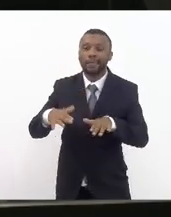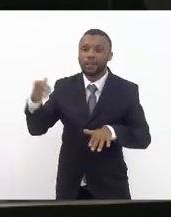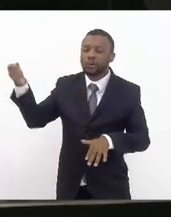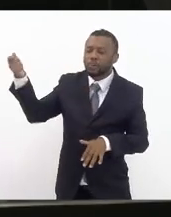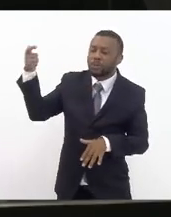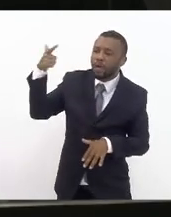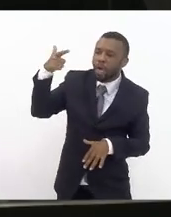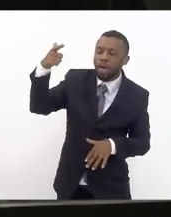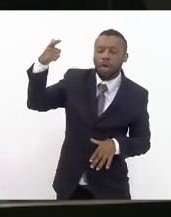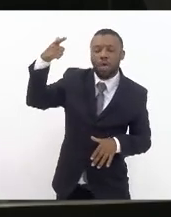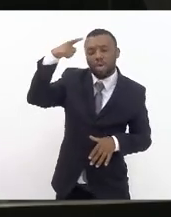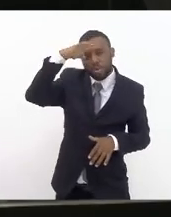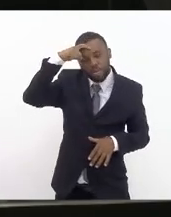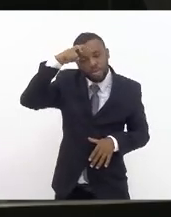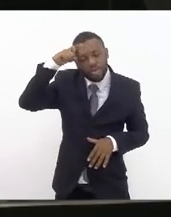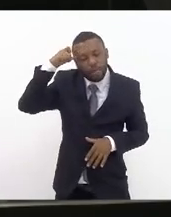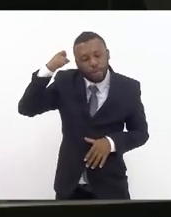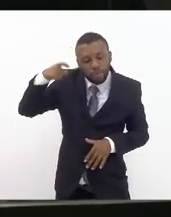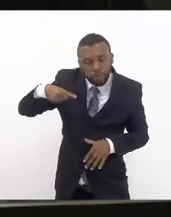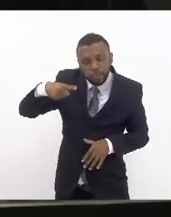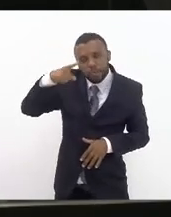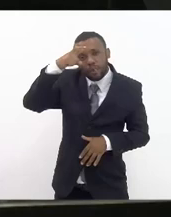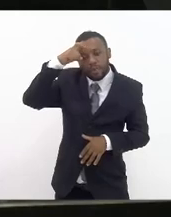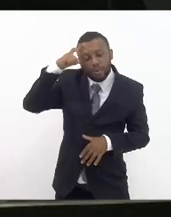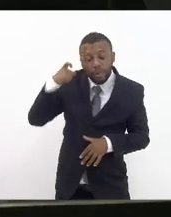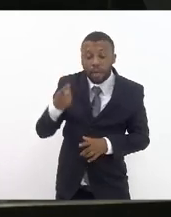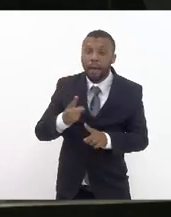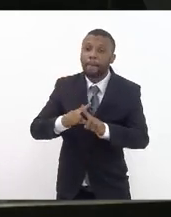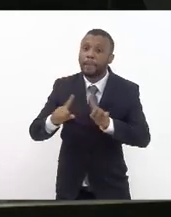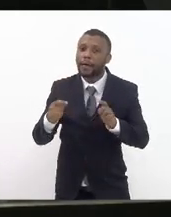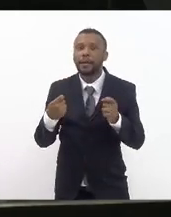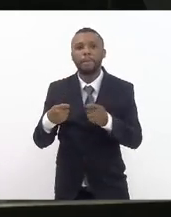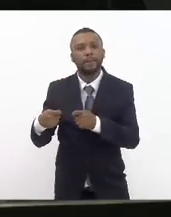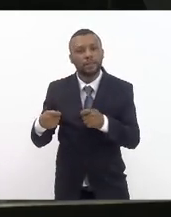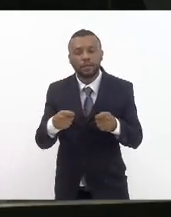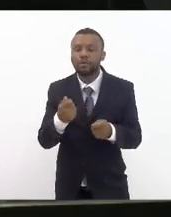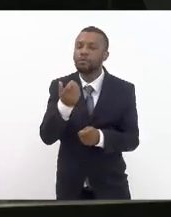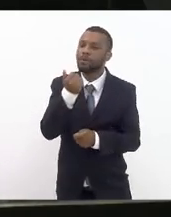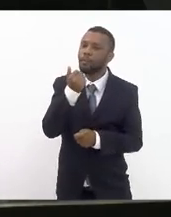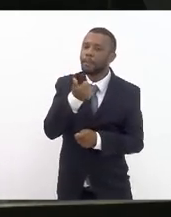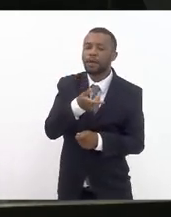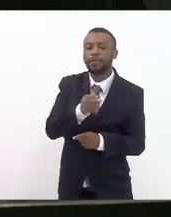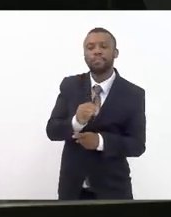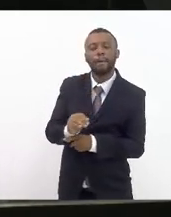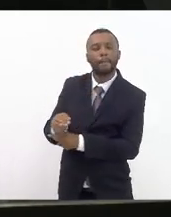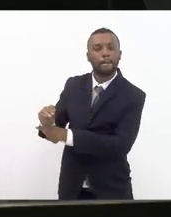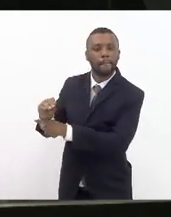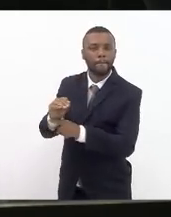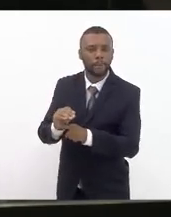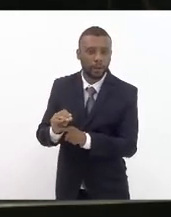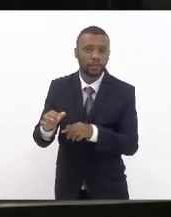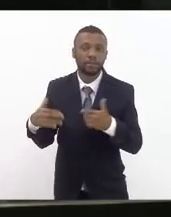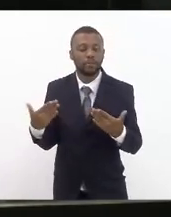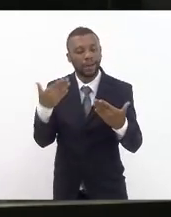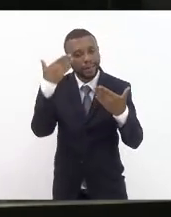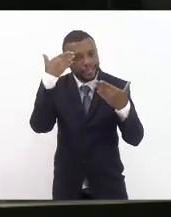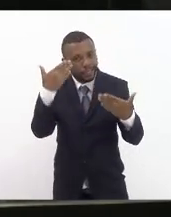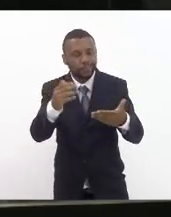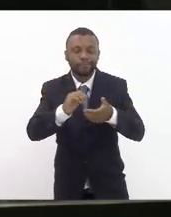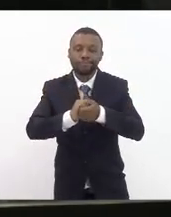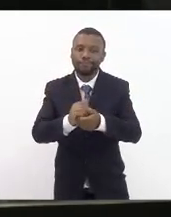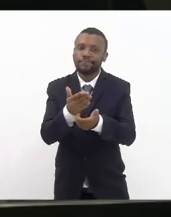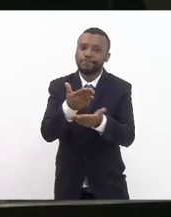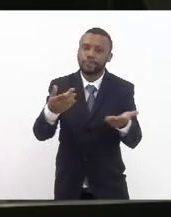suas cabeças, mas que precisam dar comida, colocar comida na mesa dos seus filhos. Então, agradeço muito aos meus pares que estão